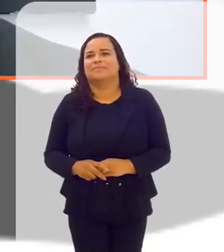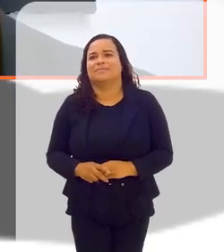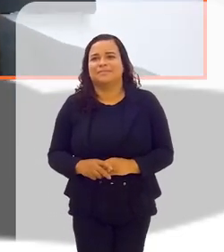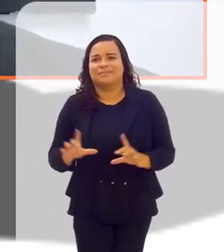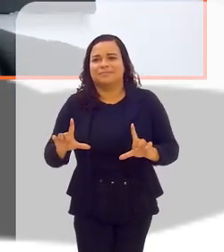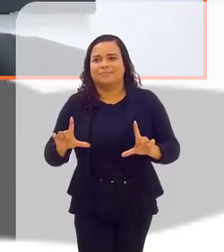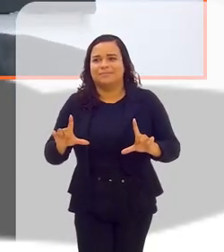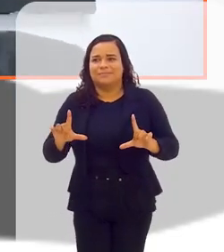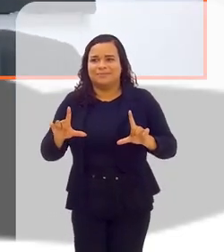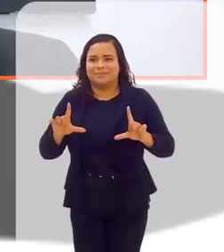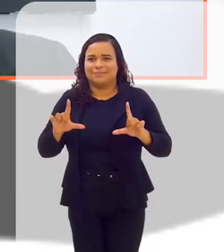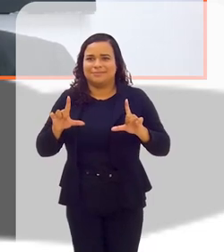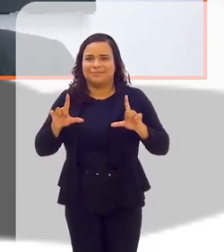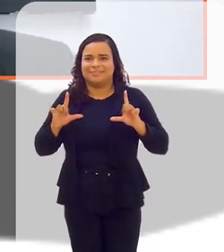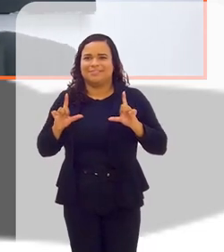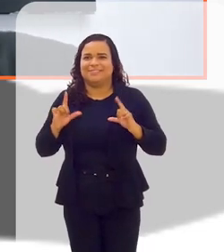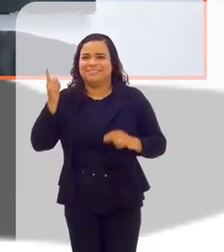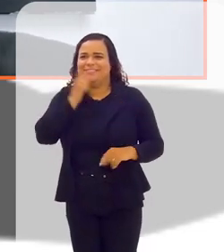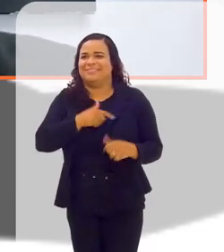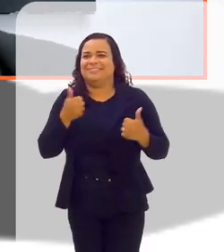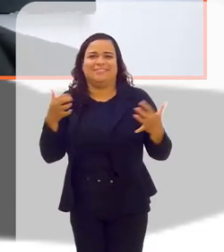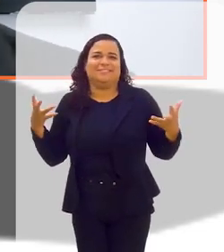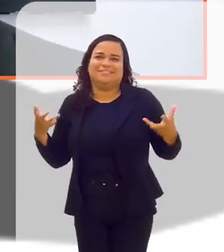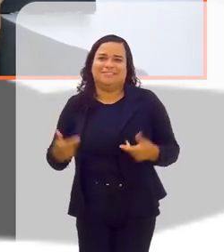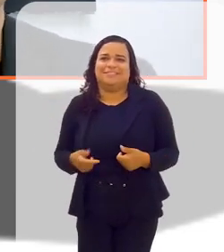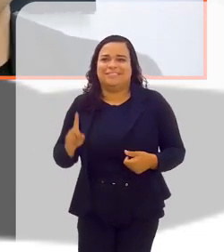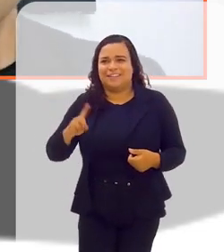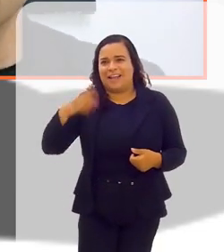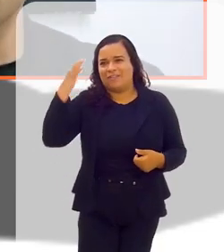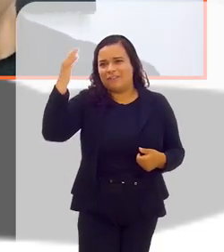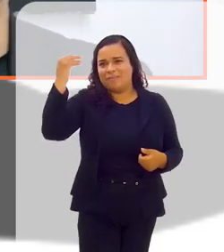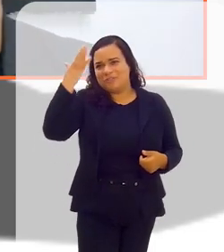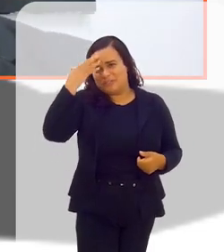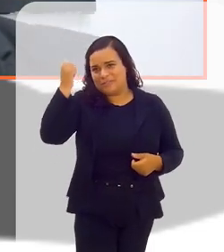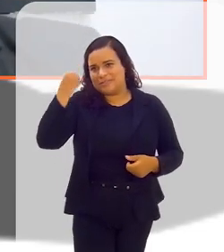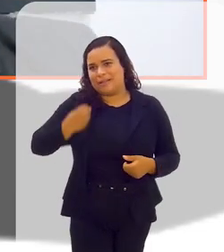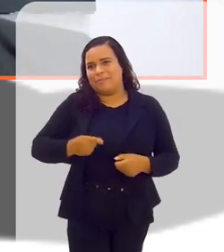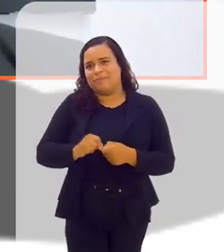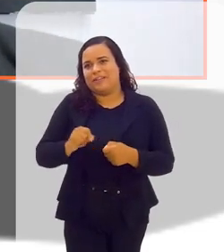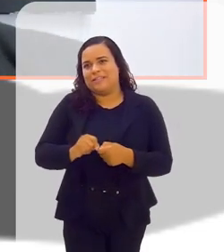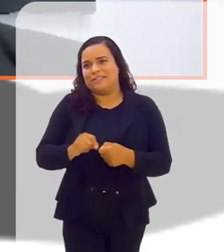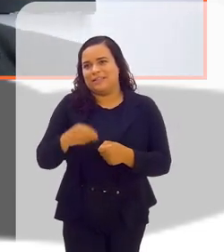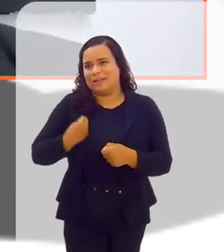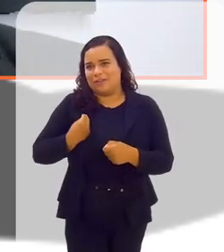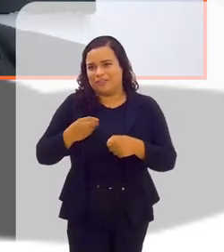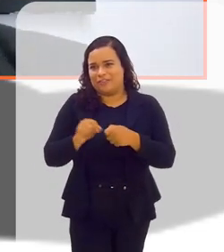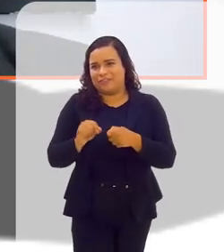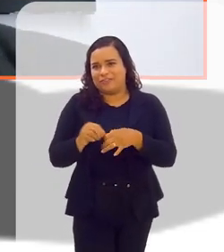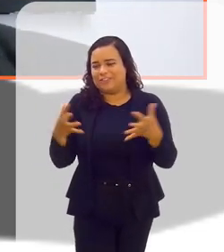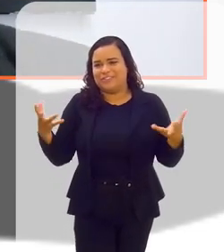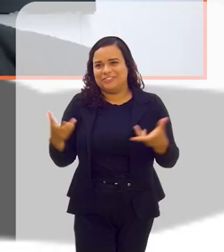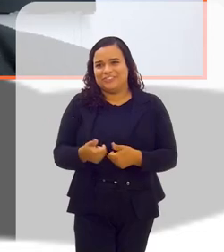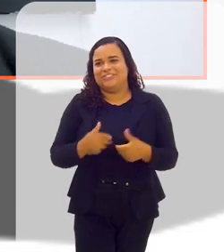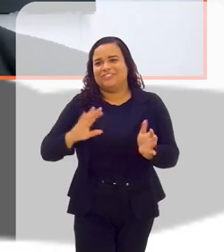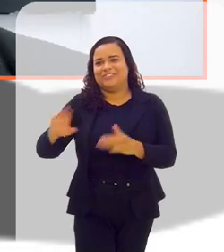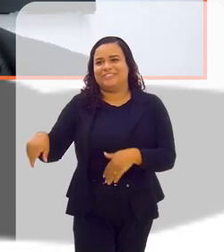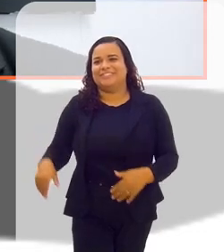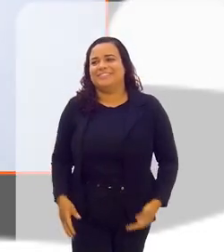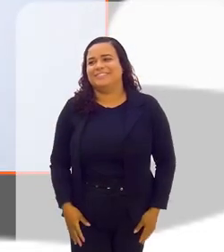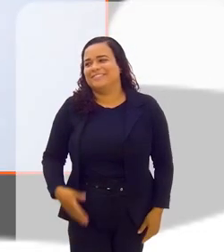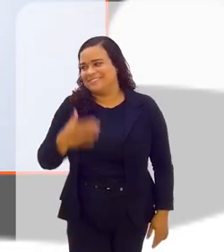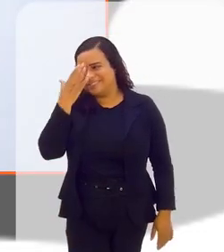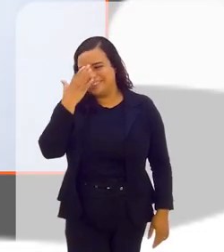Eu vou voltando junto com você. Ó, que beleza. Olha isso, gente. É o famoso sabe fazer, faz ao vivo. Ficou maravilhoso.